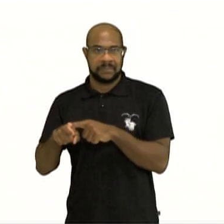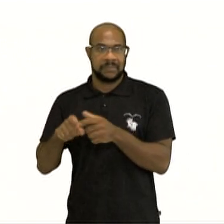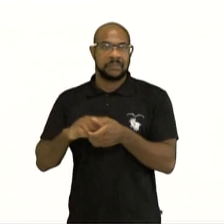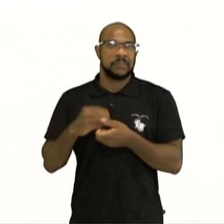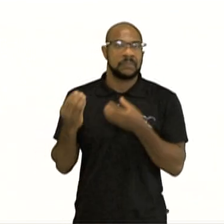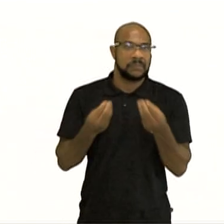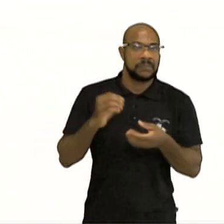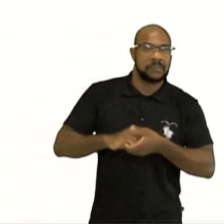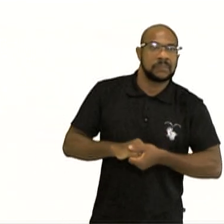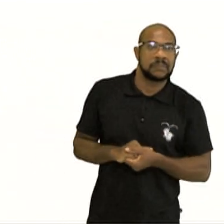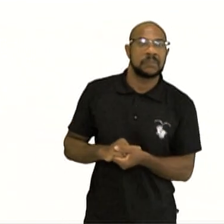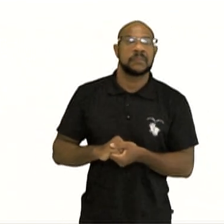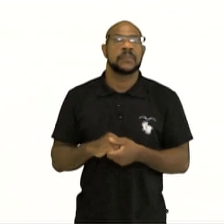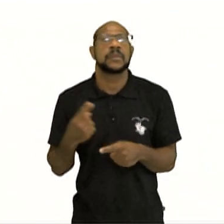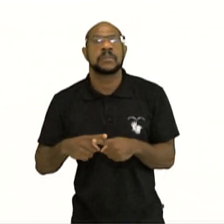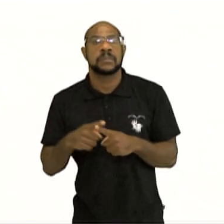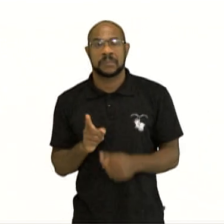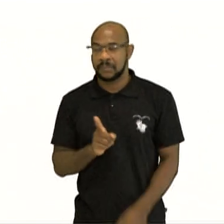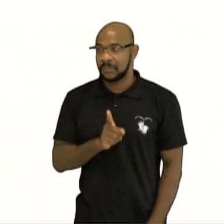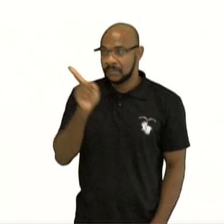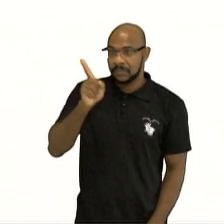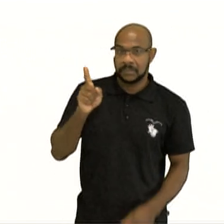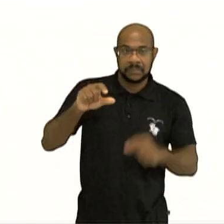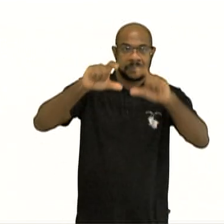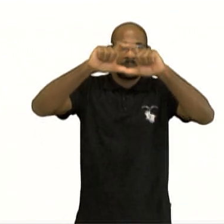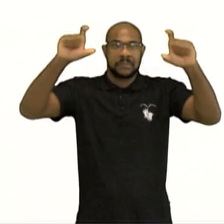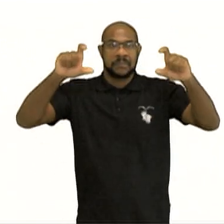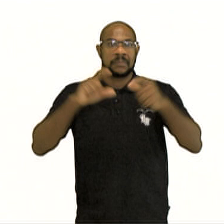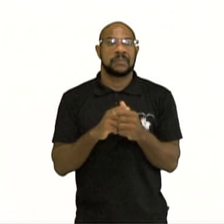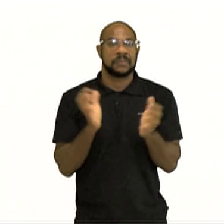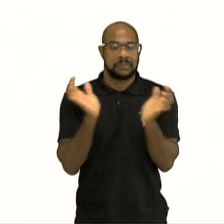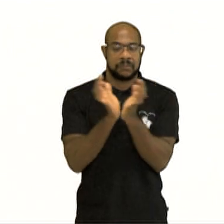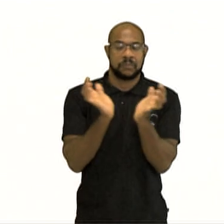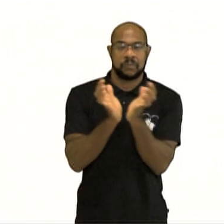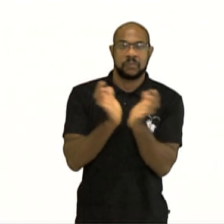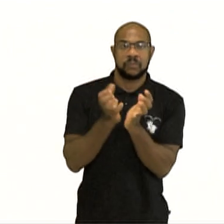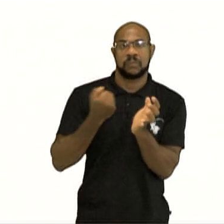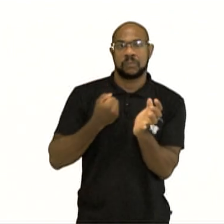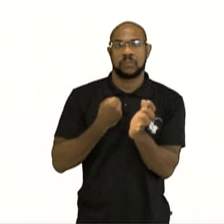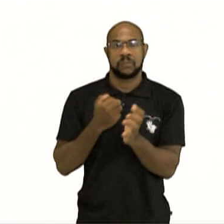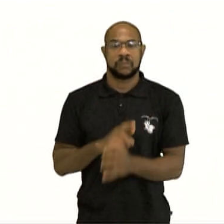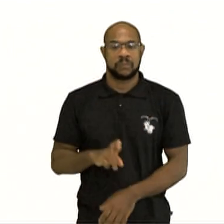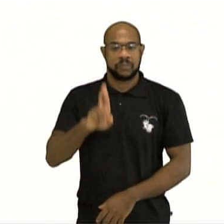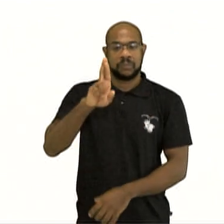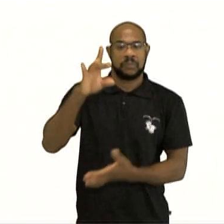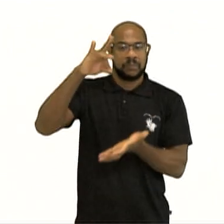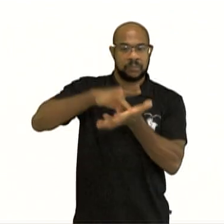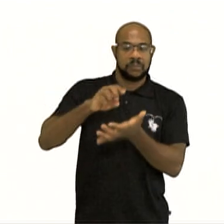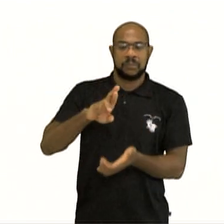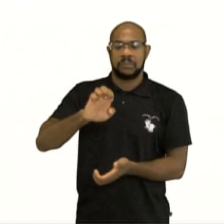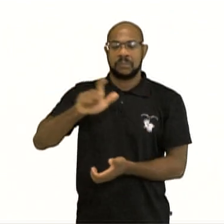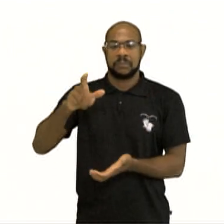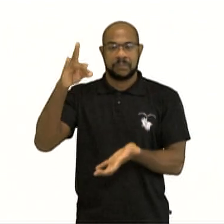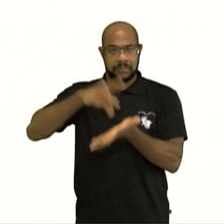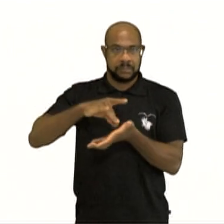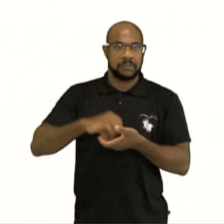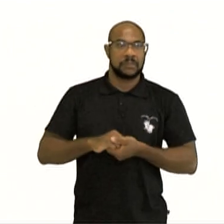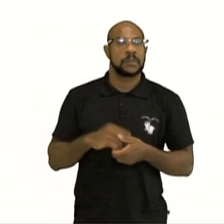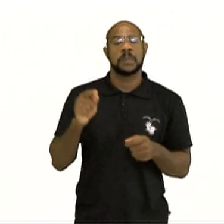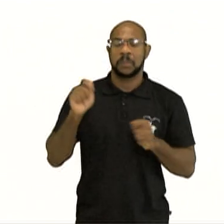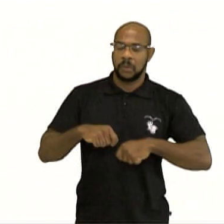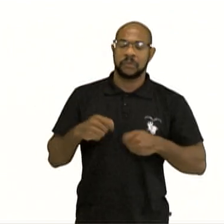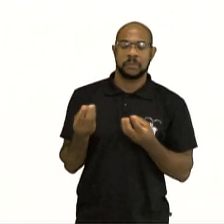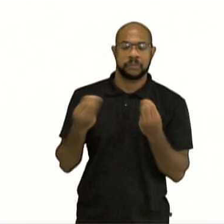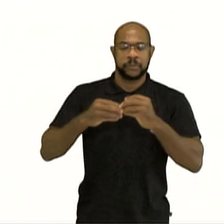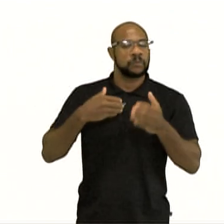isso aqui? Porque lá na definição fala dos conjuntos dos números reais. Então eu posso trabalhar com qualquer